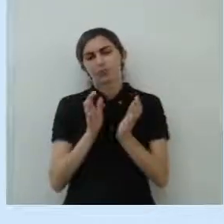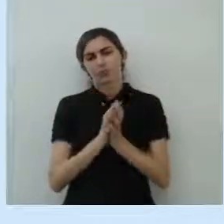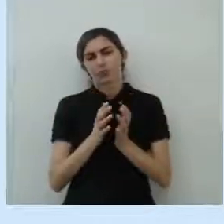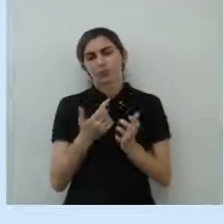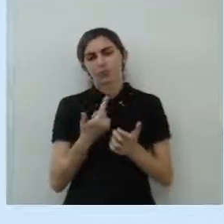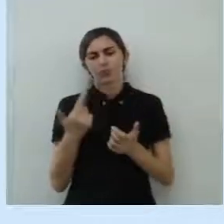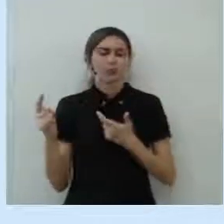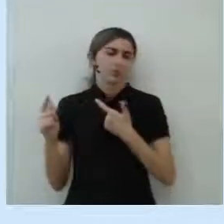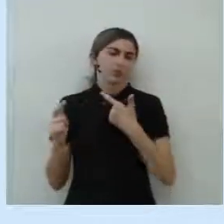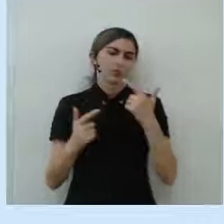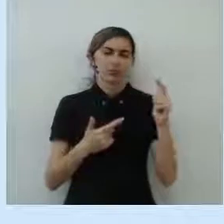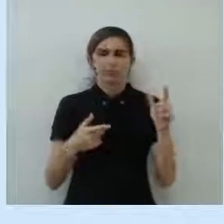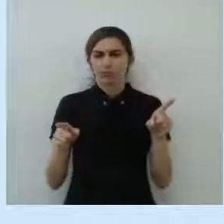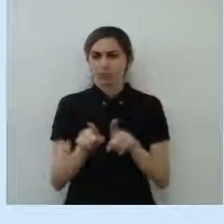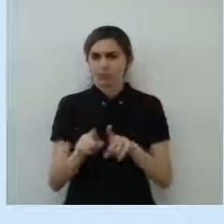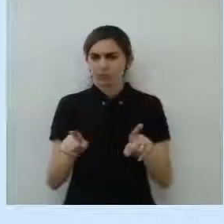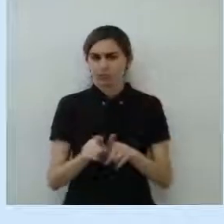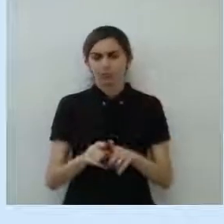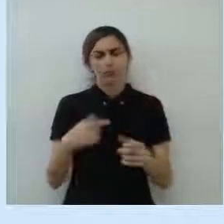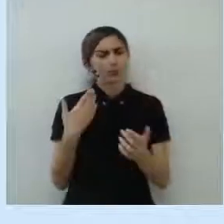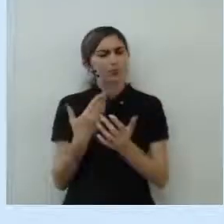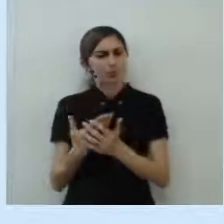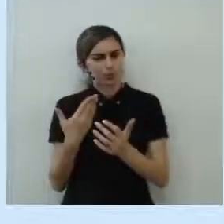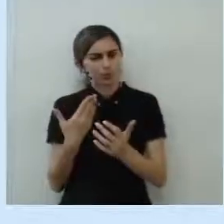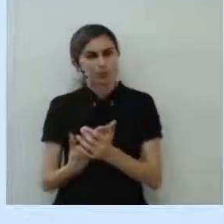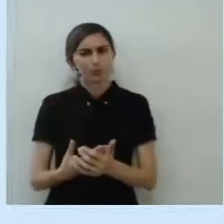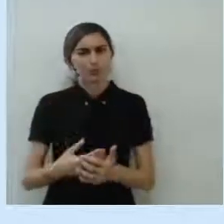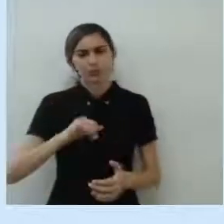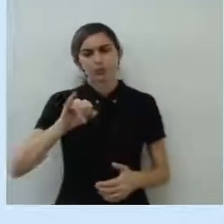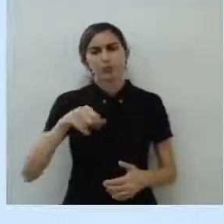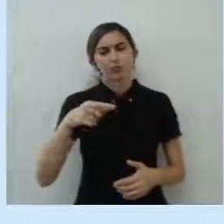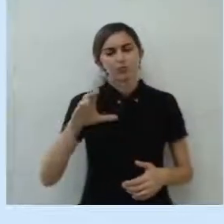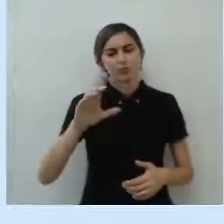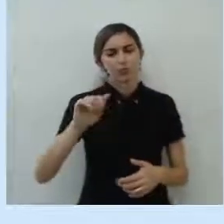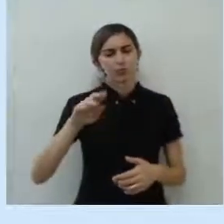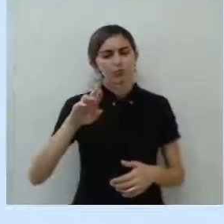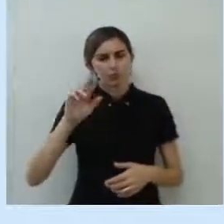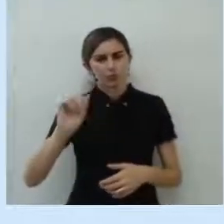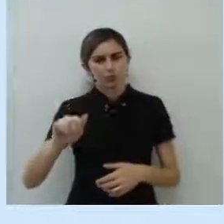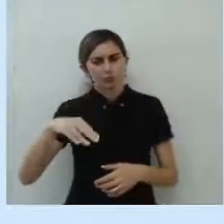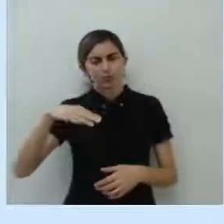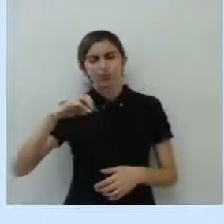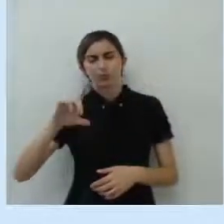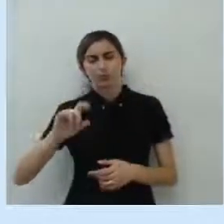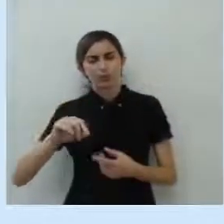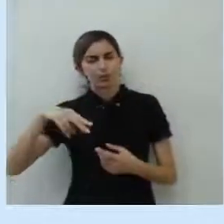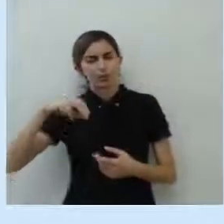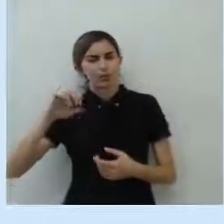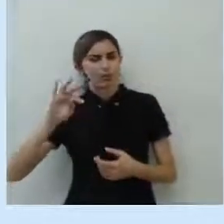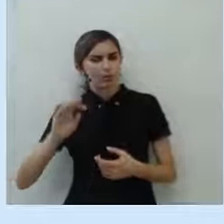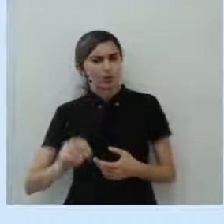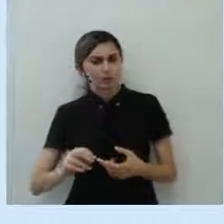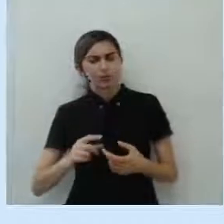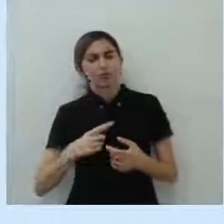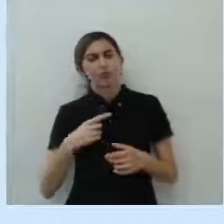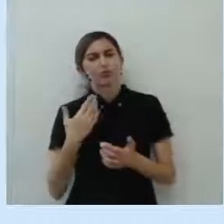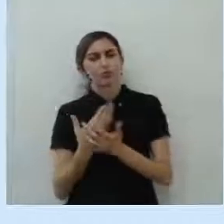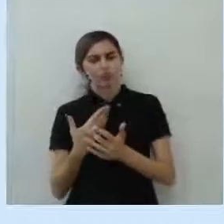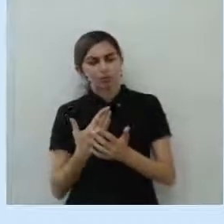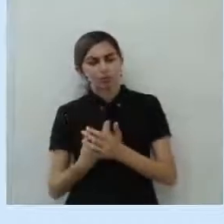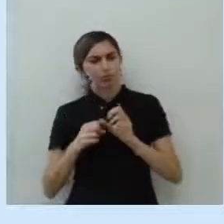outras personalidades também estudaram no Marista. João Cabral de Melo Neto. João Cabral de Melo Neto é uma das personalidades que estudou lá, pois